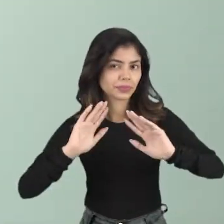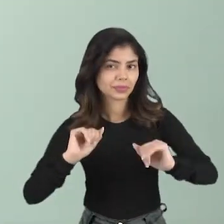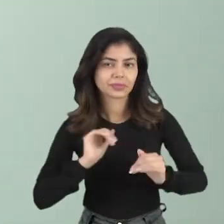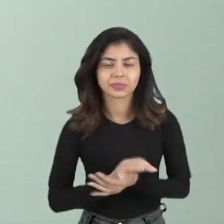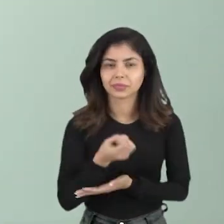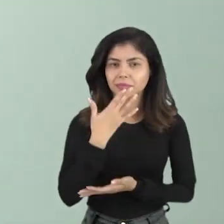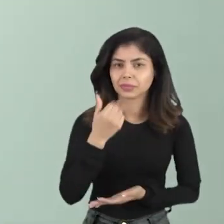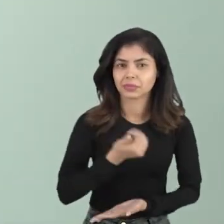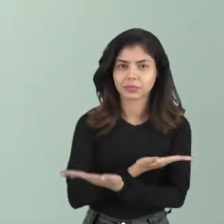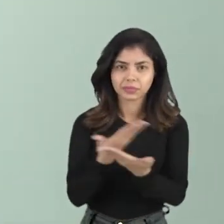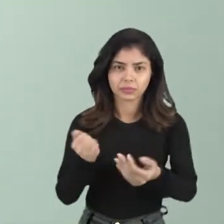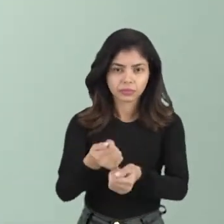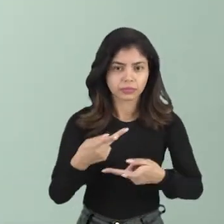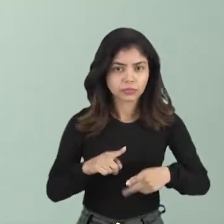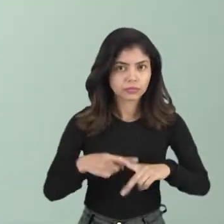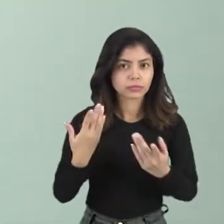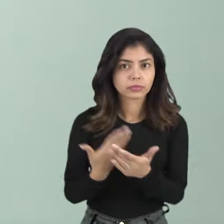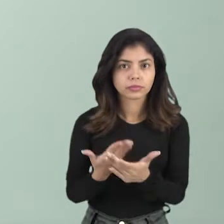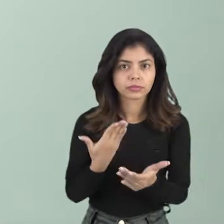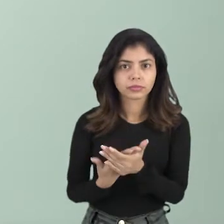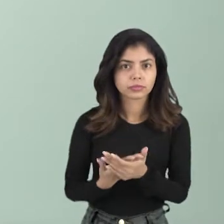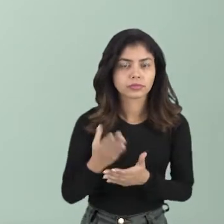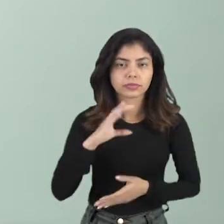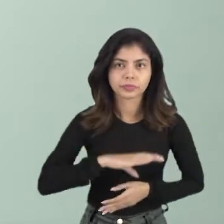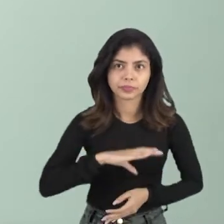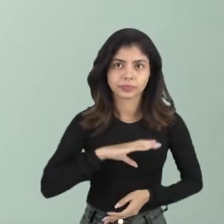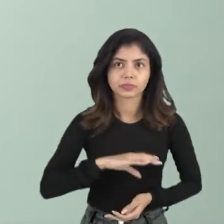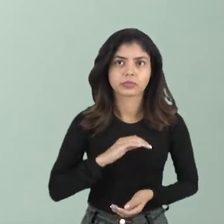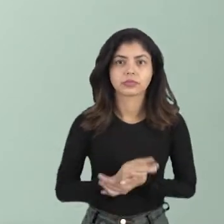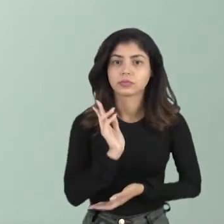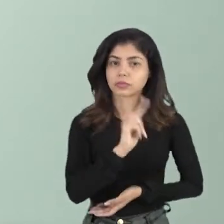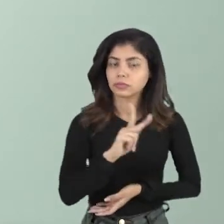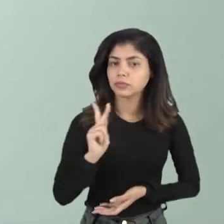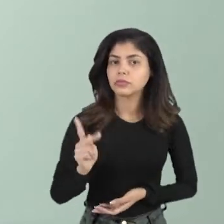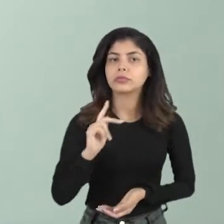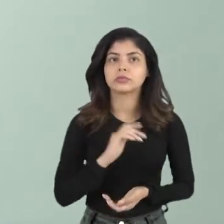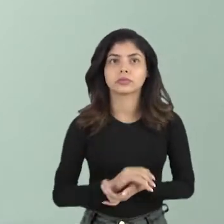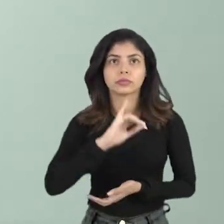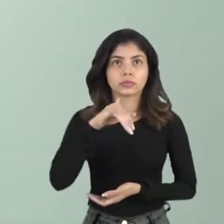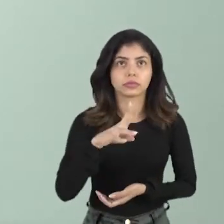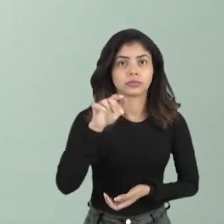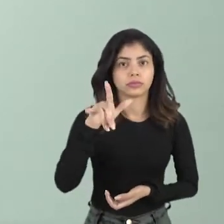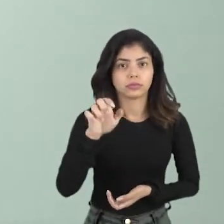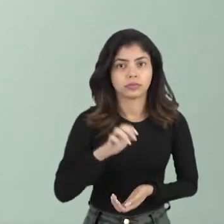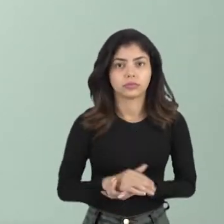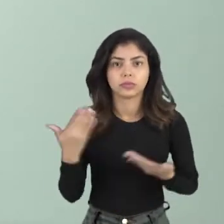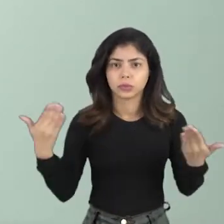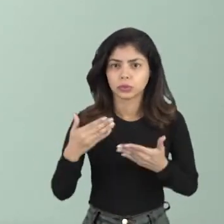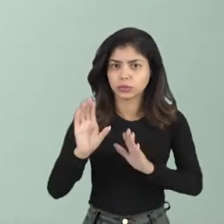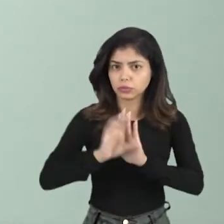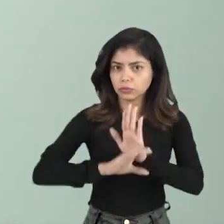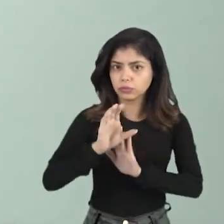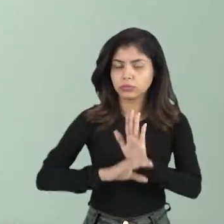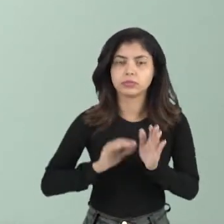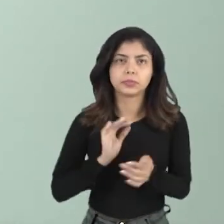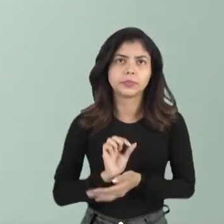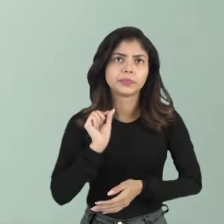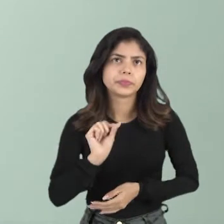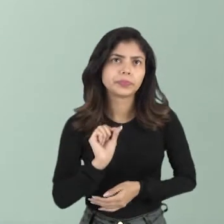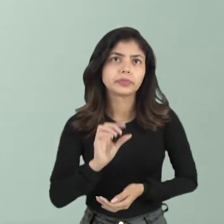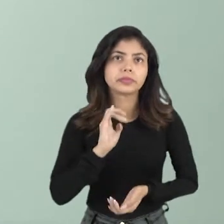Olá, galerinha, tudo bem? Bem-vindos à aula de língua portuguesa. Eu sou a professora Jamile Fontinelli e o nosso conteúdo de hoje